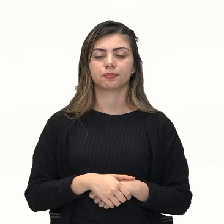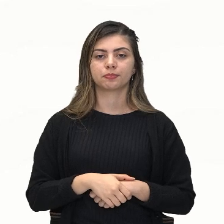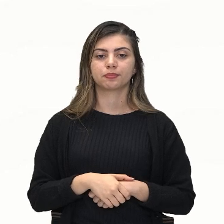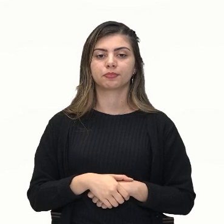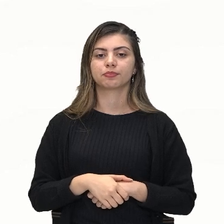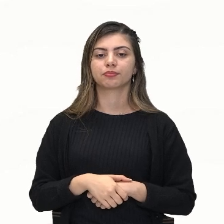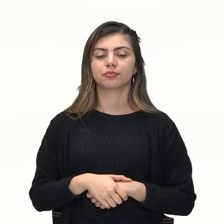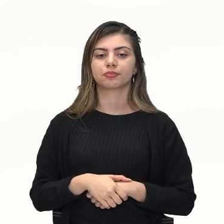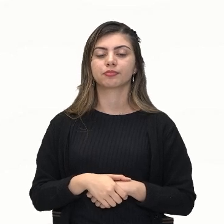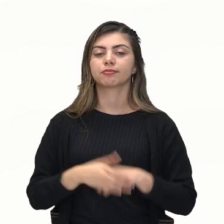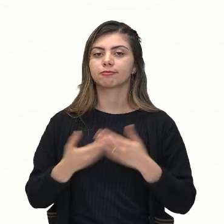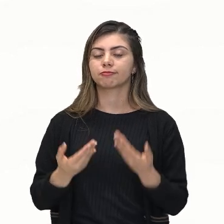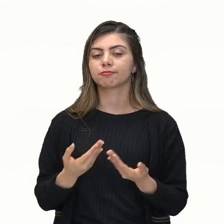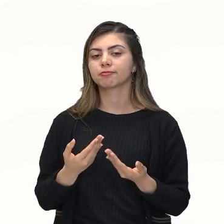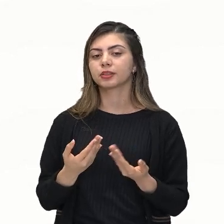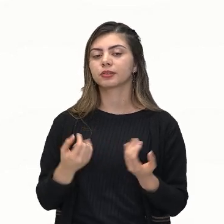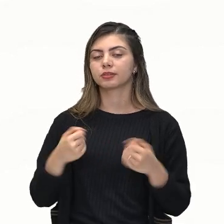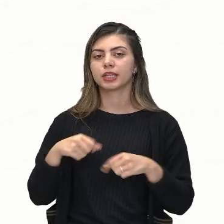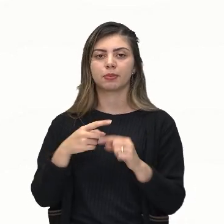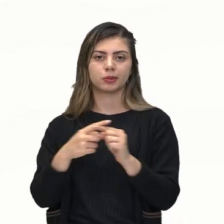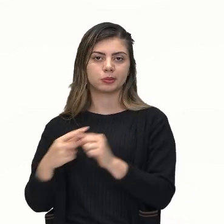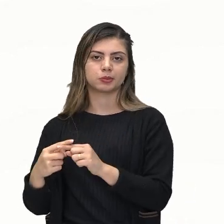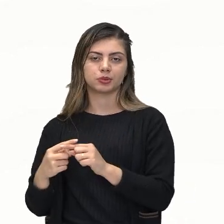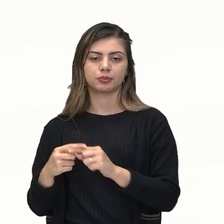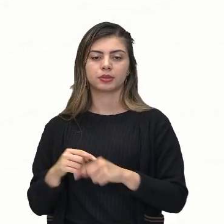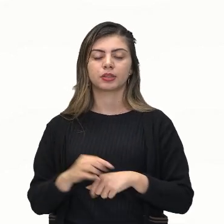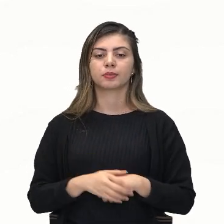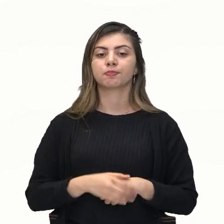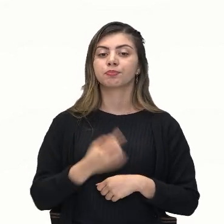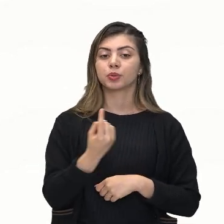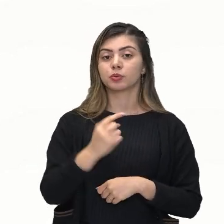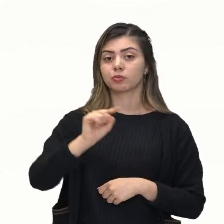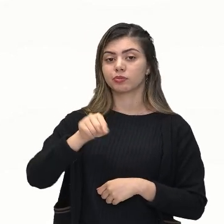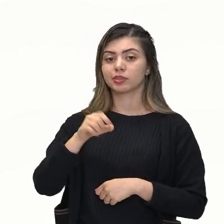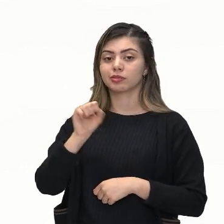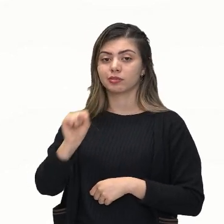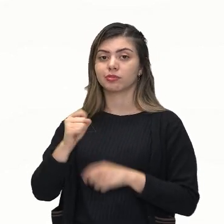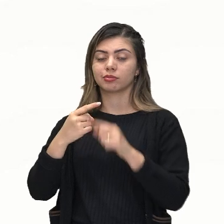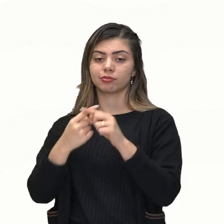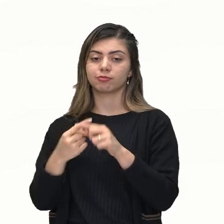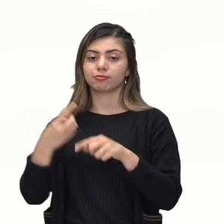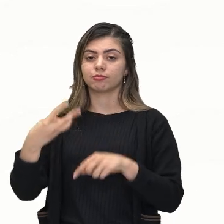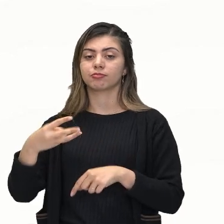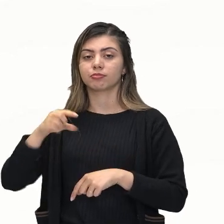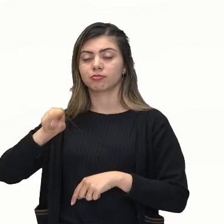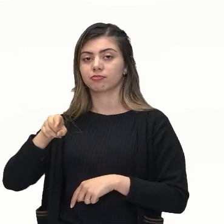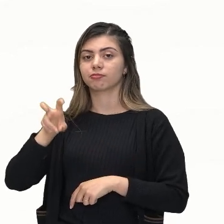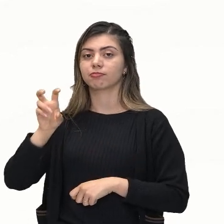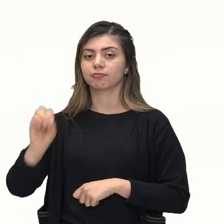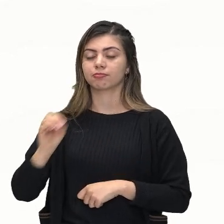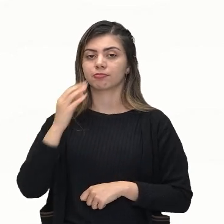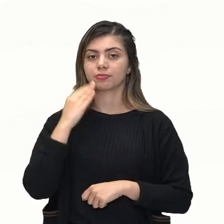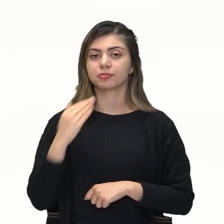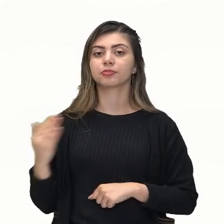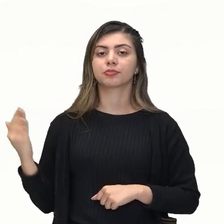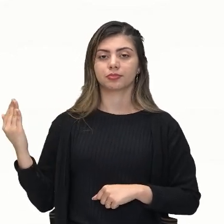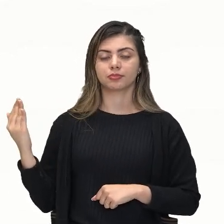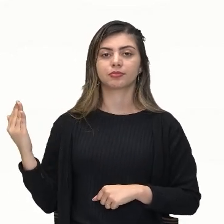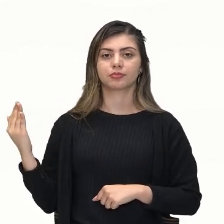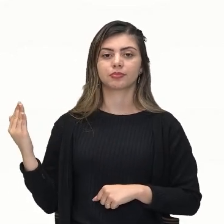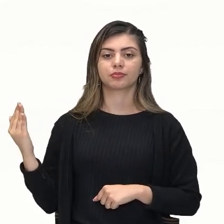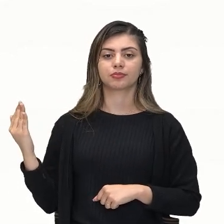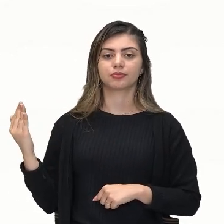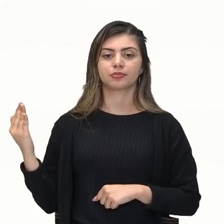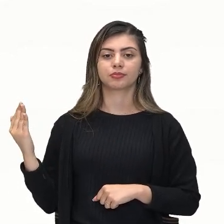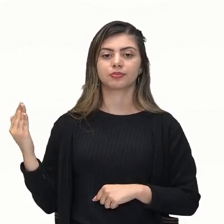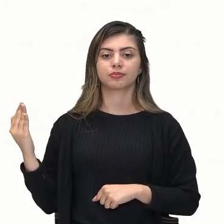Tá? Já o outro lado eu vou multiplicar. Então, ó, 1,8 vezes